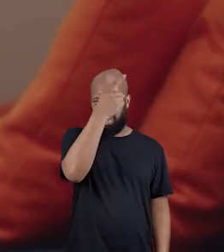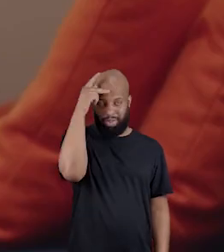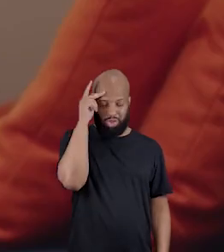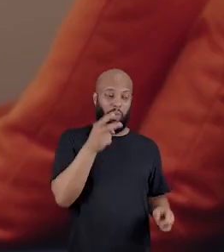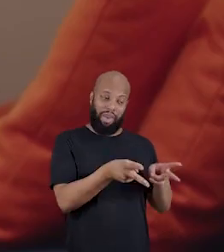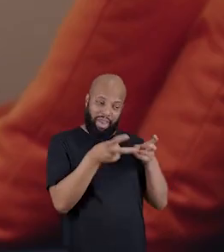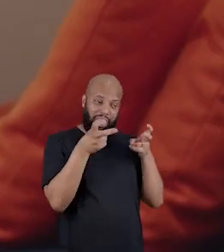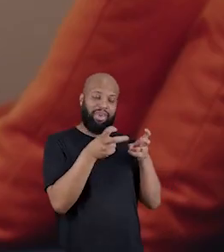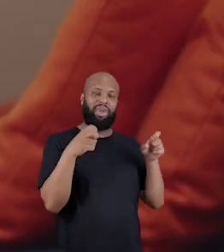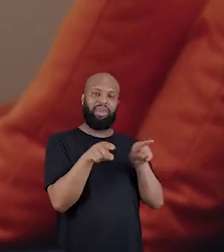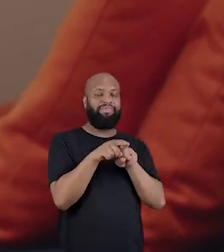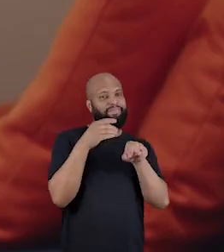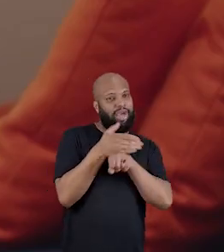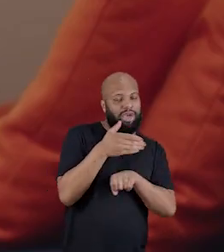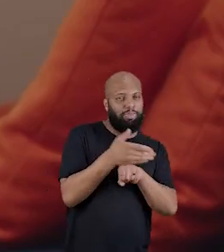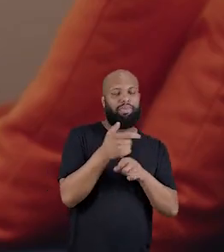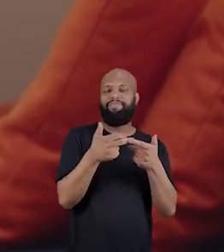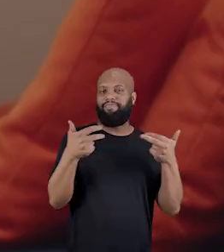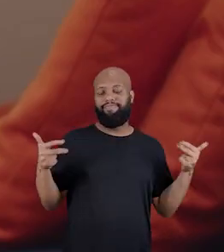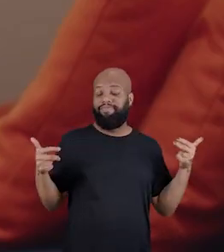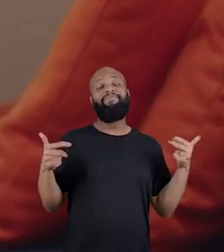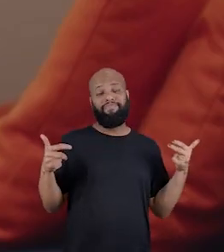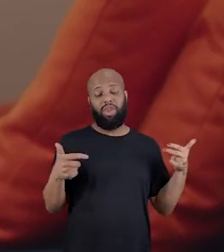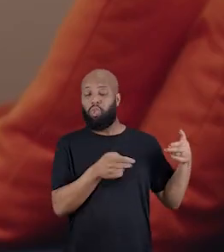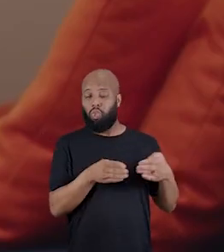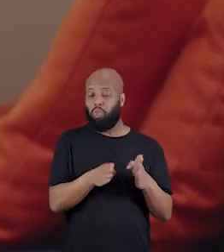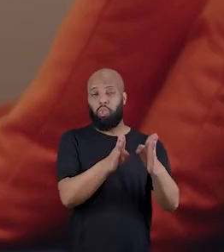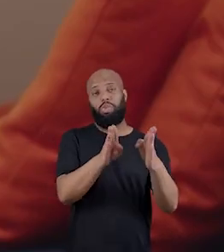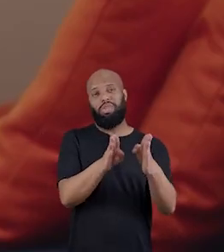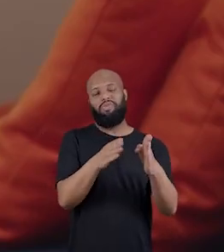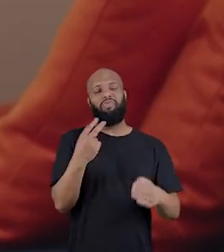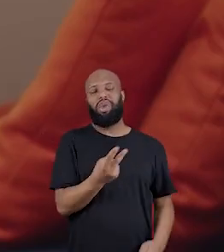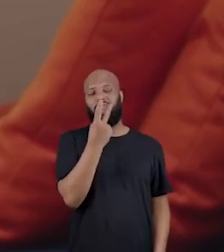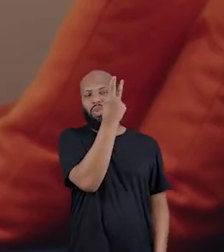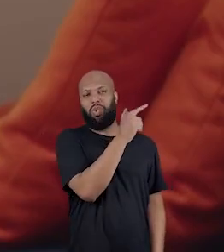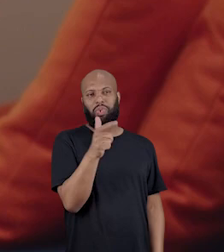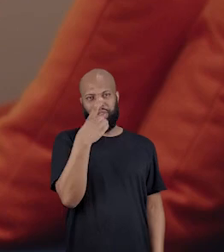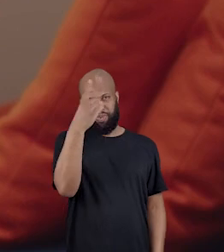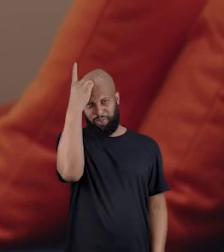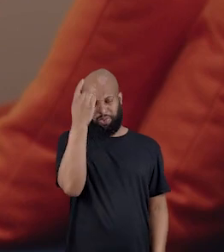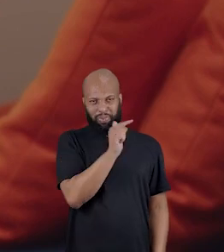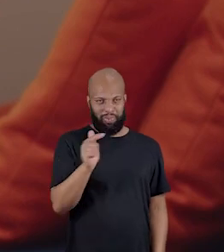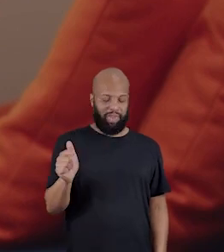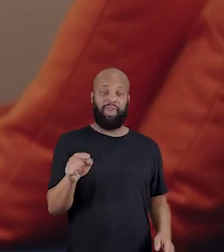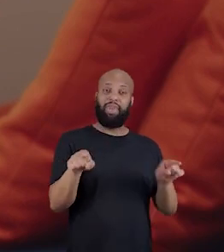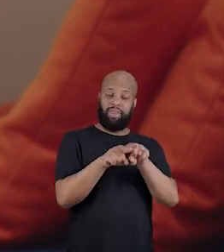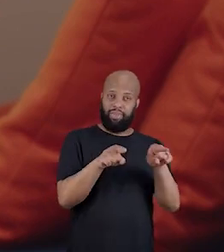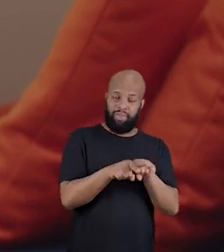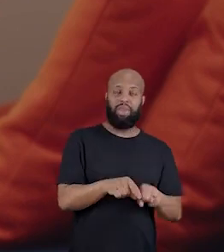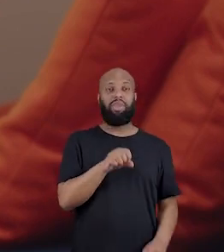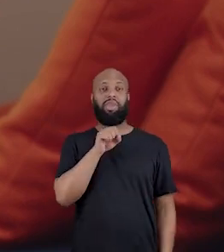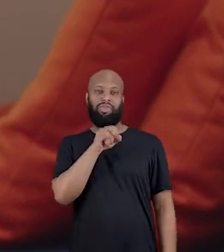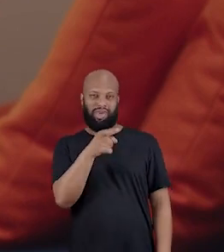delas se sentirem reconhecidas e participando das coisas, a gente está indo para um caminho onde a gente não está valorizando nossos talentos.